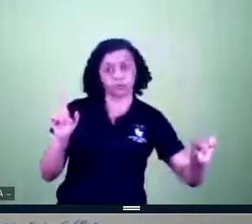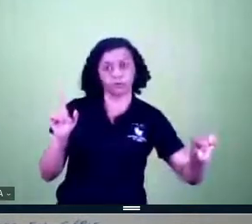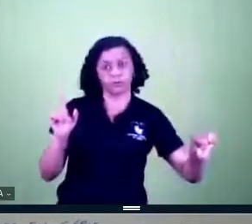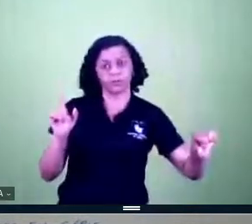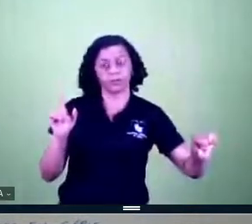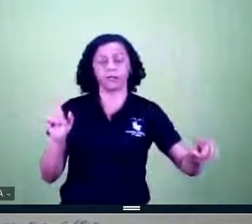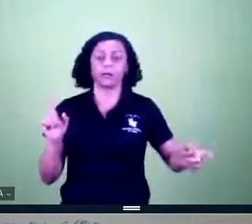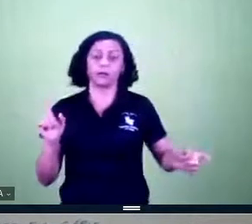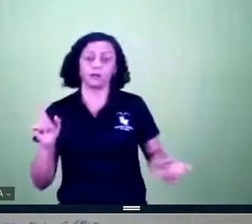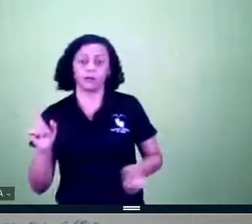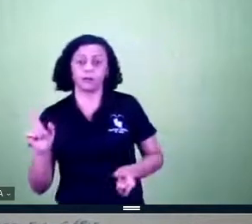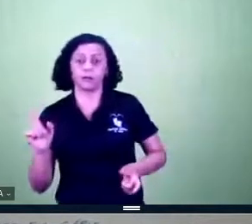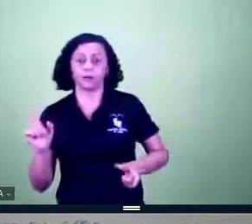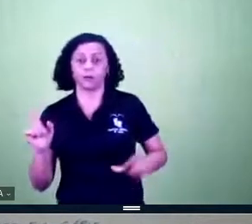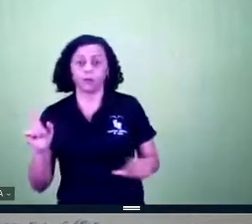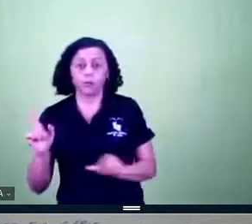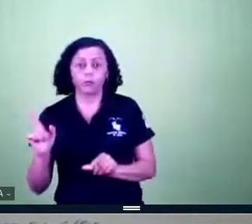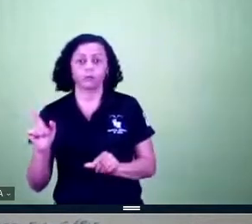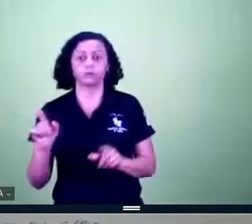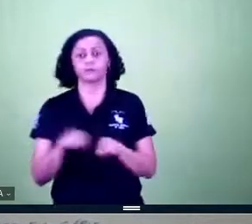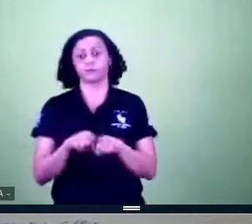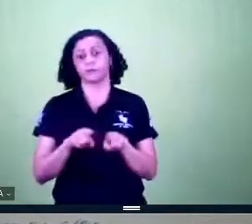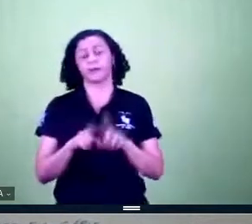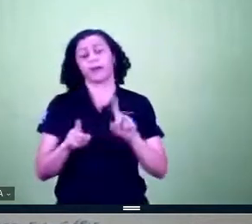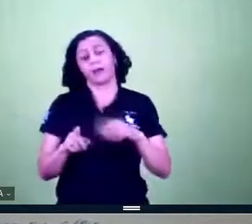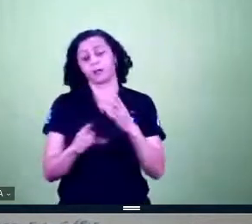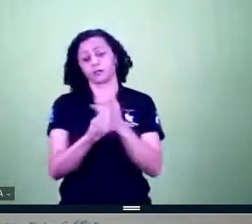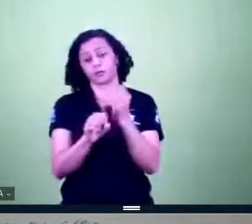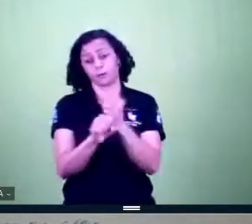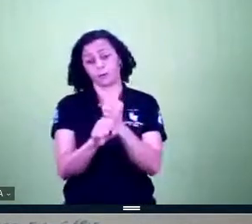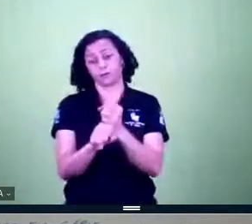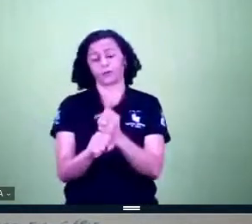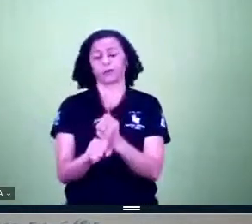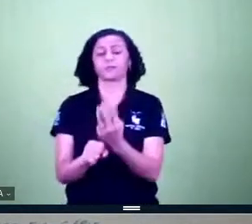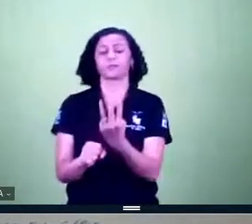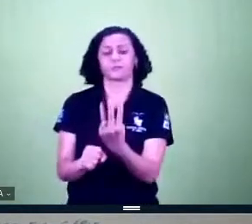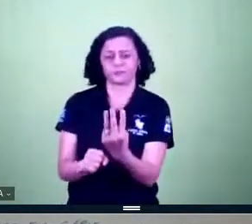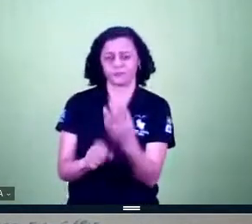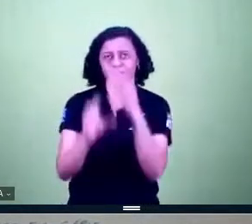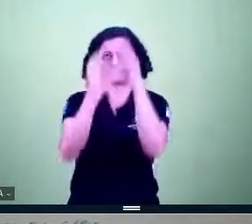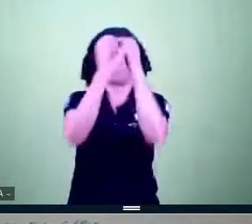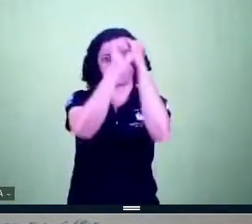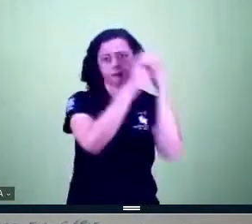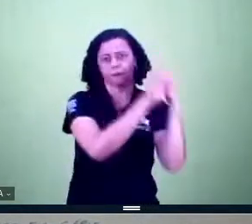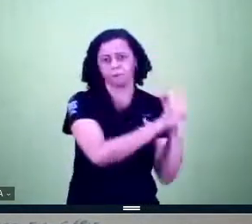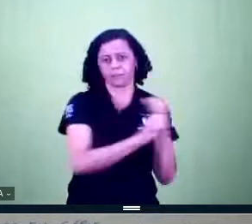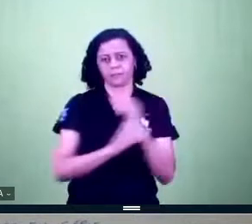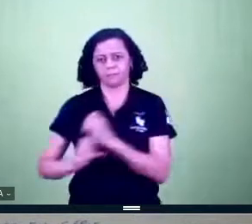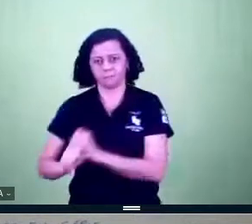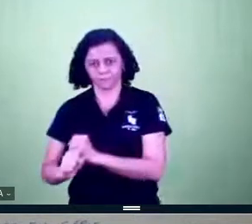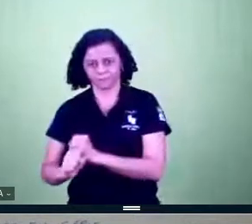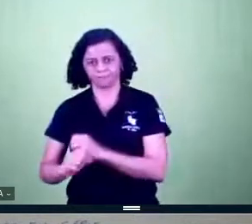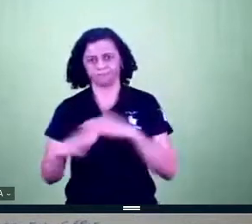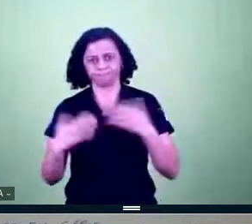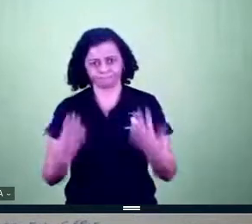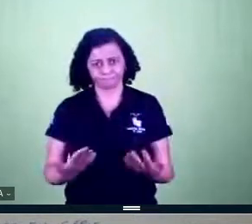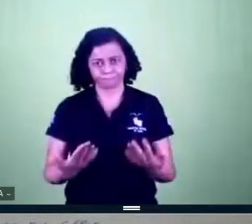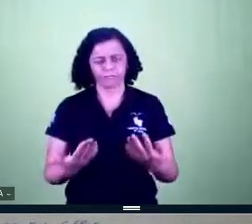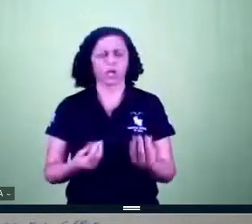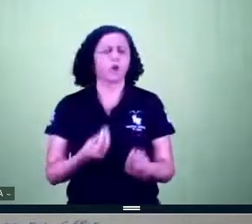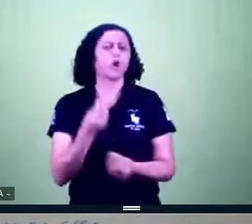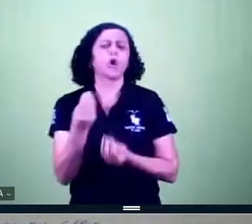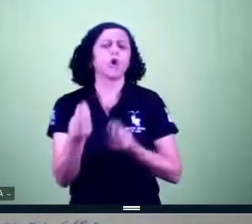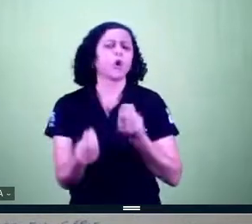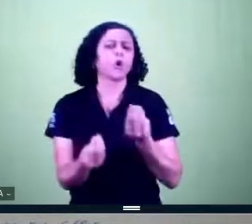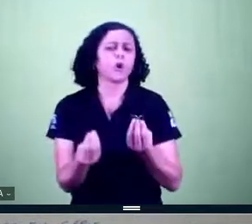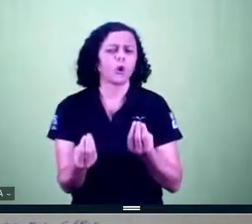que é a somatória essas 3 resistências, dessas 3 dificuldades. Não é assim? Agora, matematicamente, como é que eu chego lá?